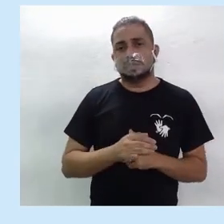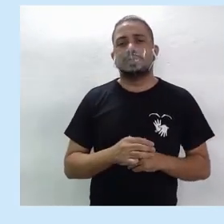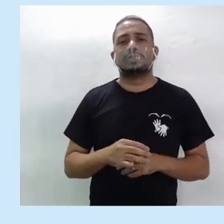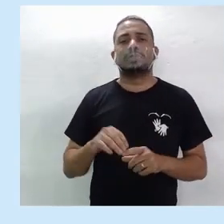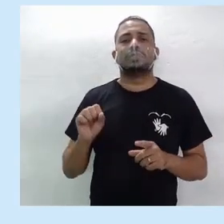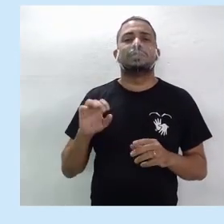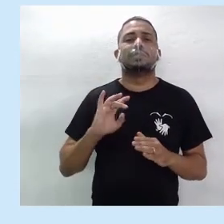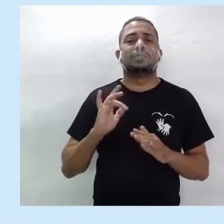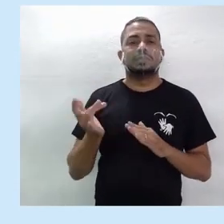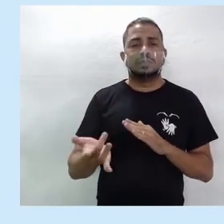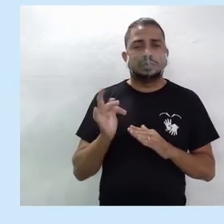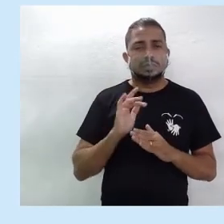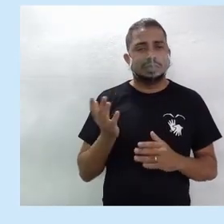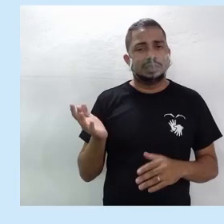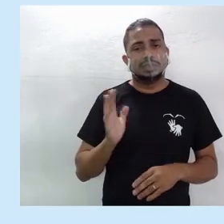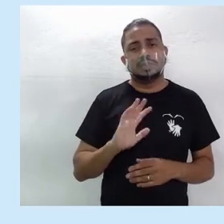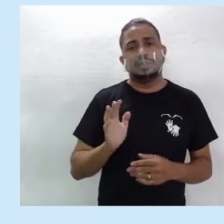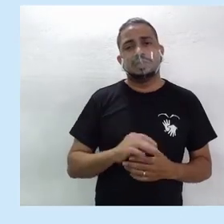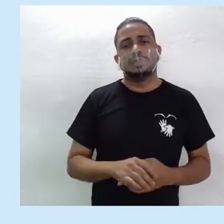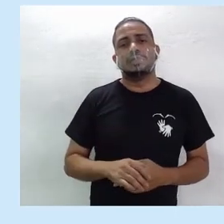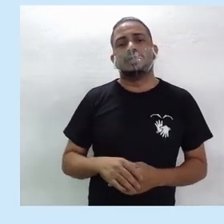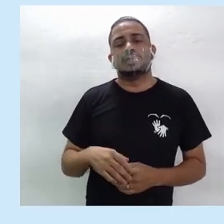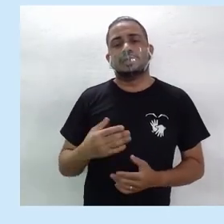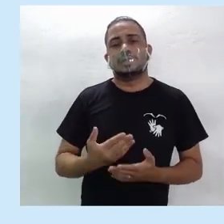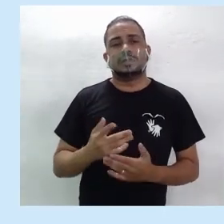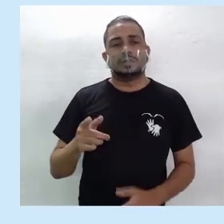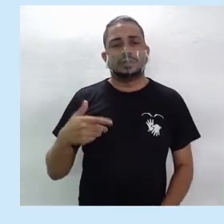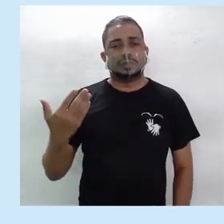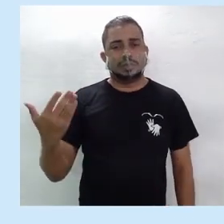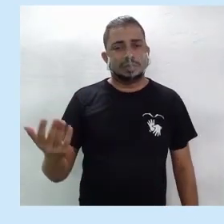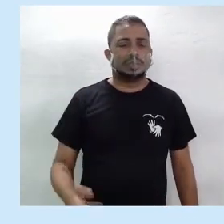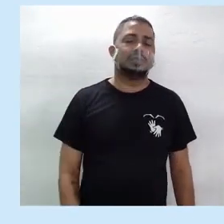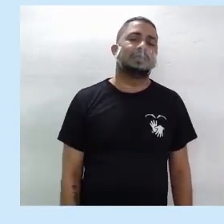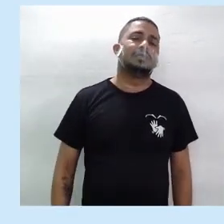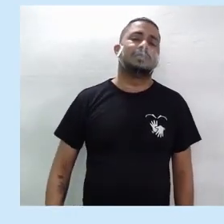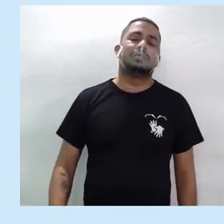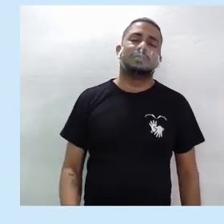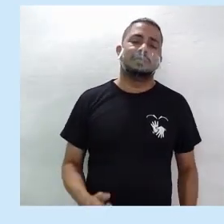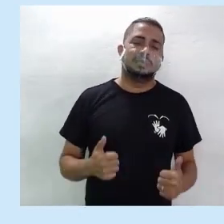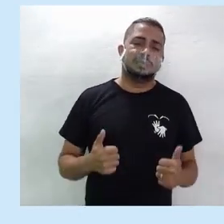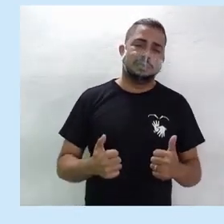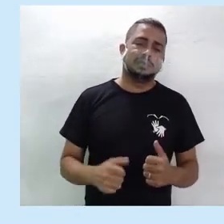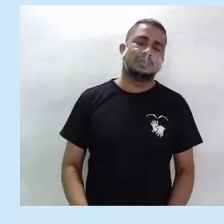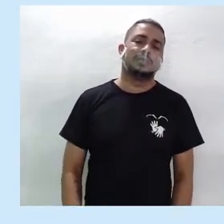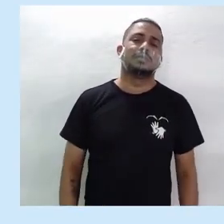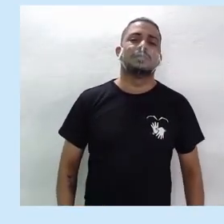sociais e até uma próxima aula, certo? Valeu!